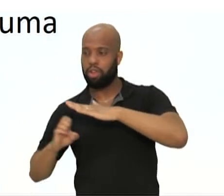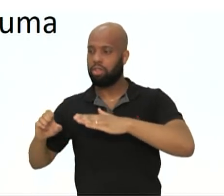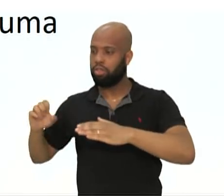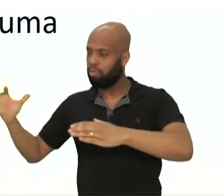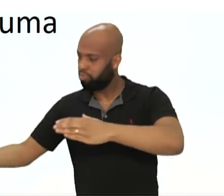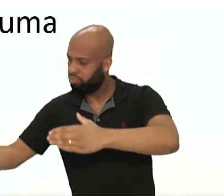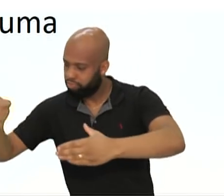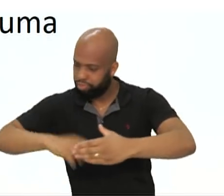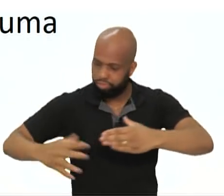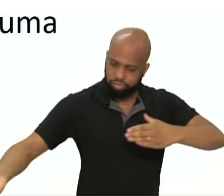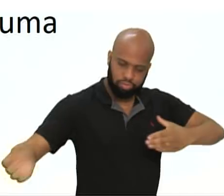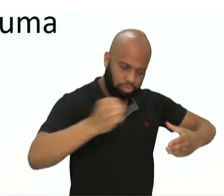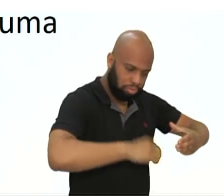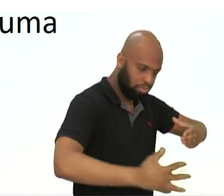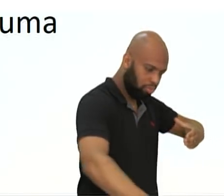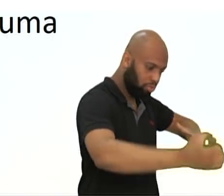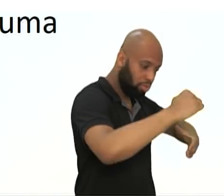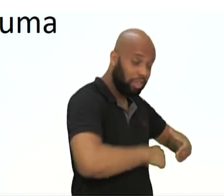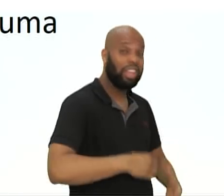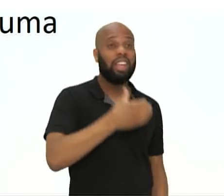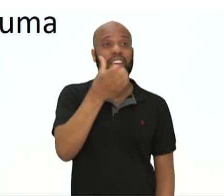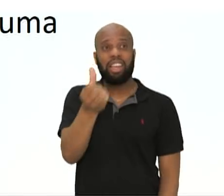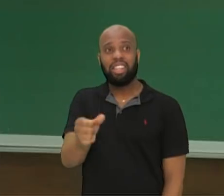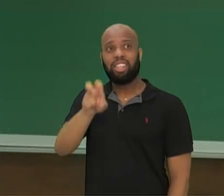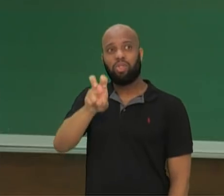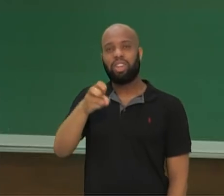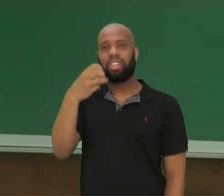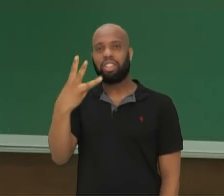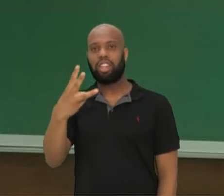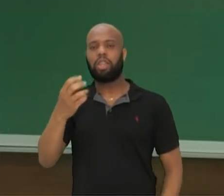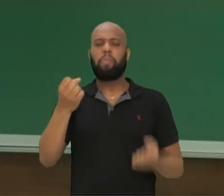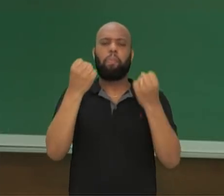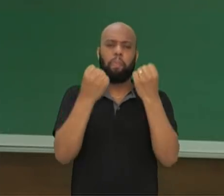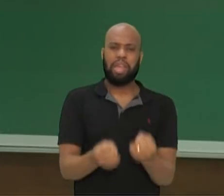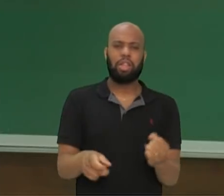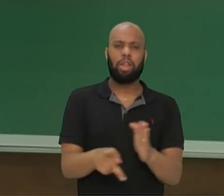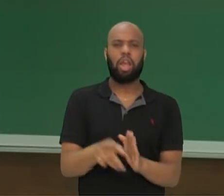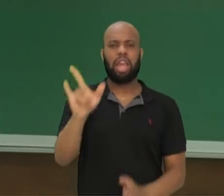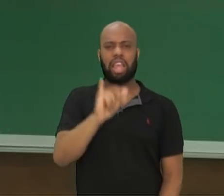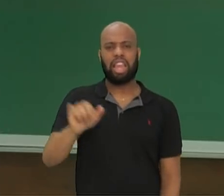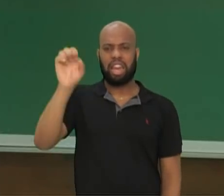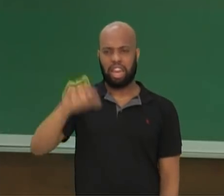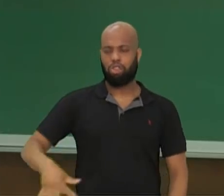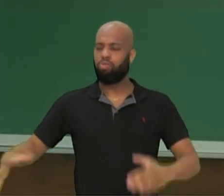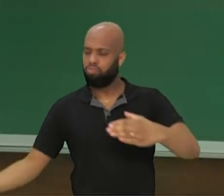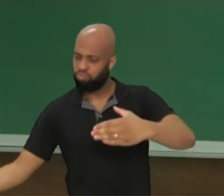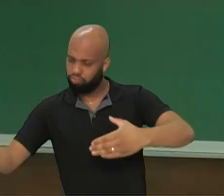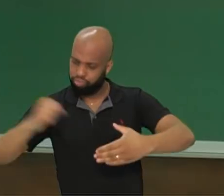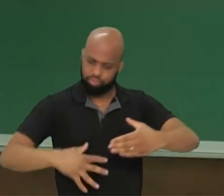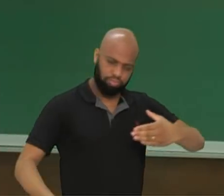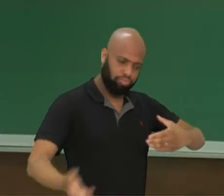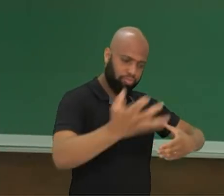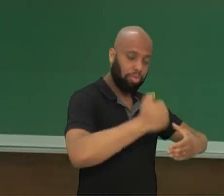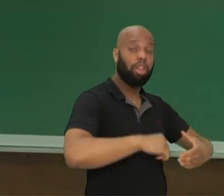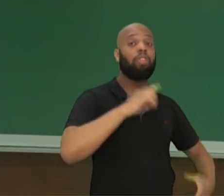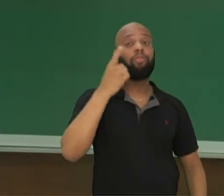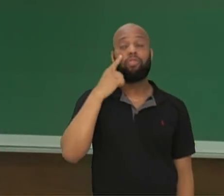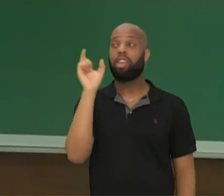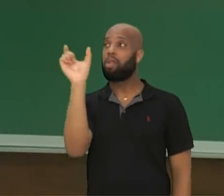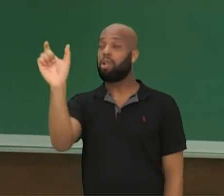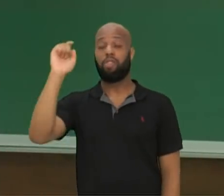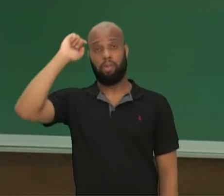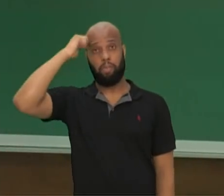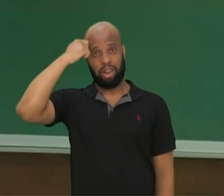recolhe 653 toneladas de lixo. Veja aqui o que está em destaque. Recolhe,